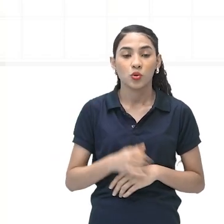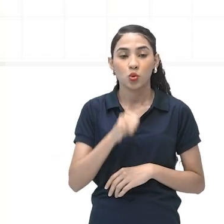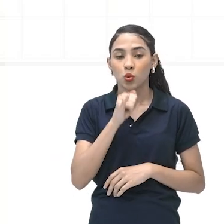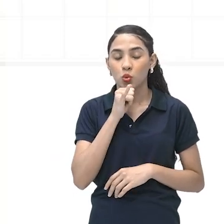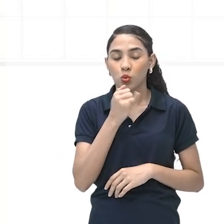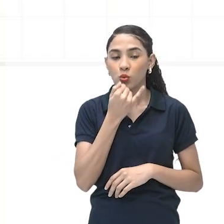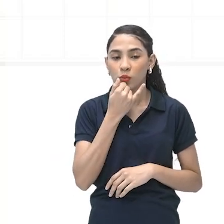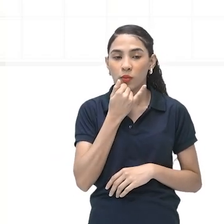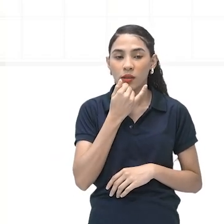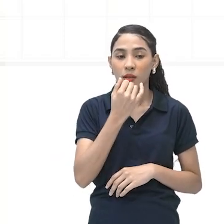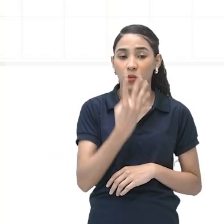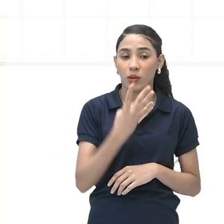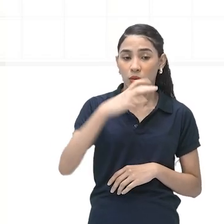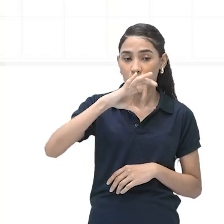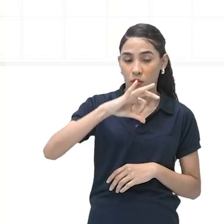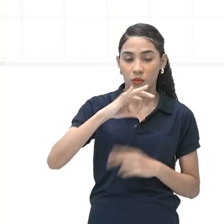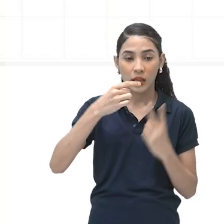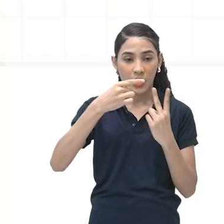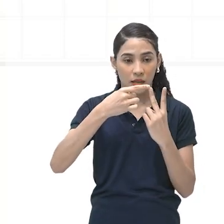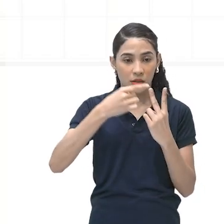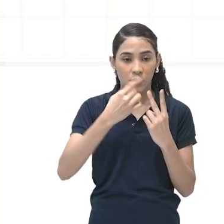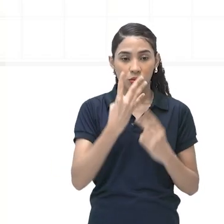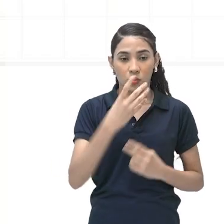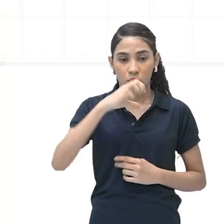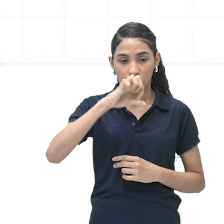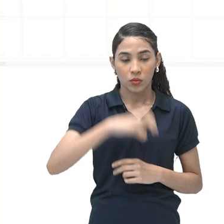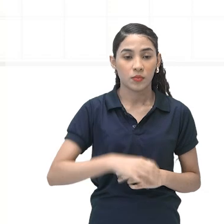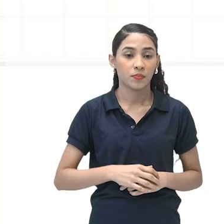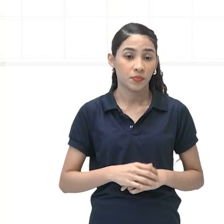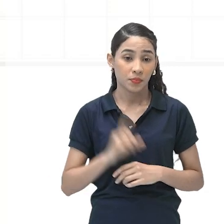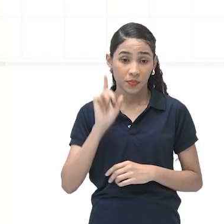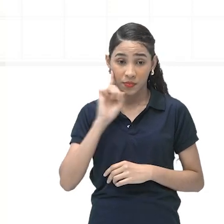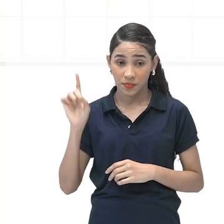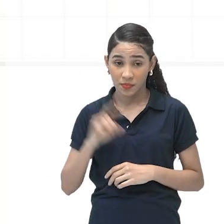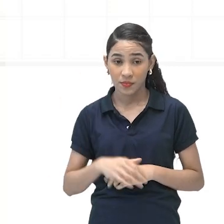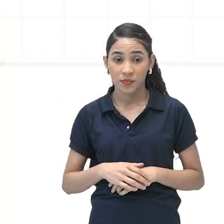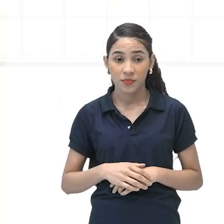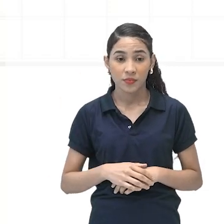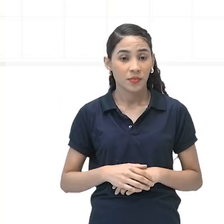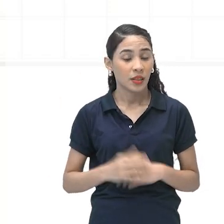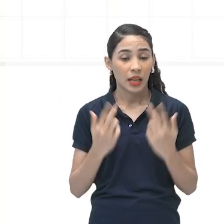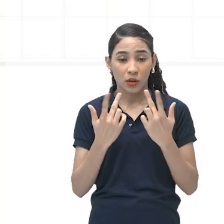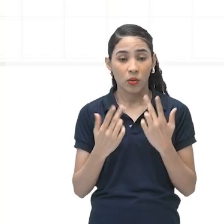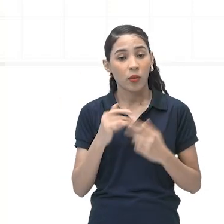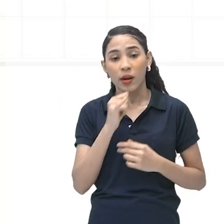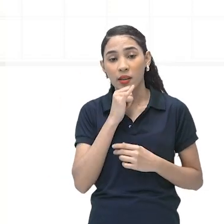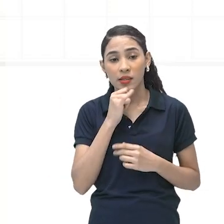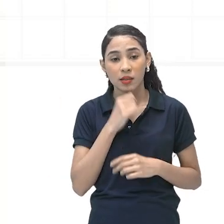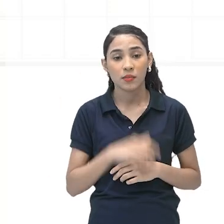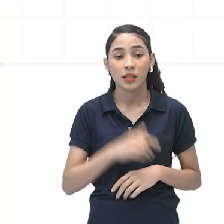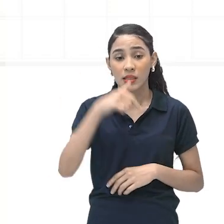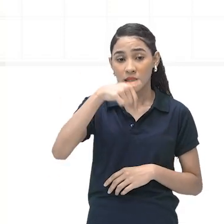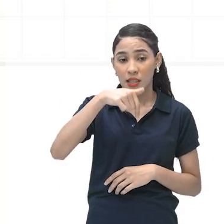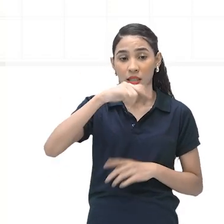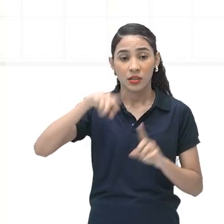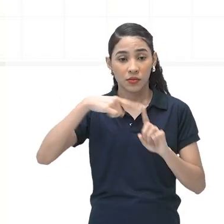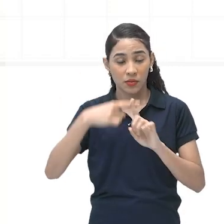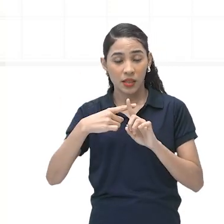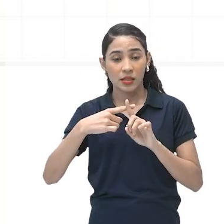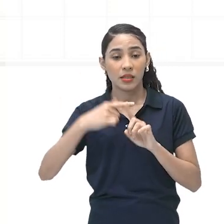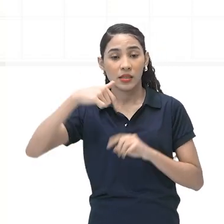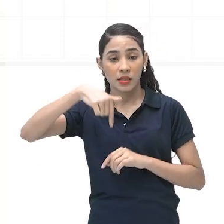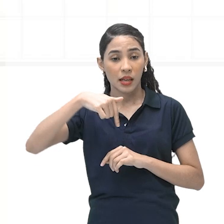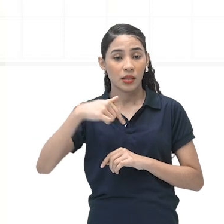49. Raiz quadrada de 49. Ora, 49 é a mesma coisa que 7 ao